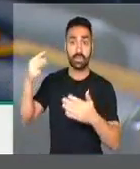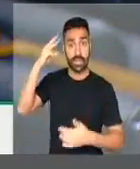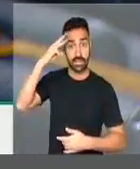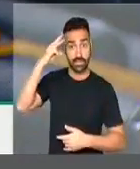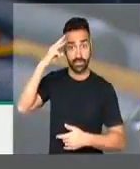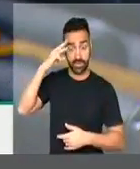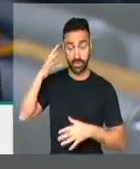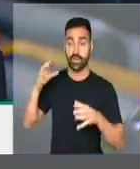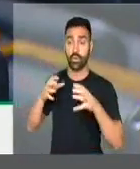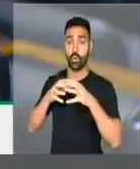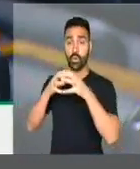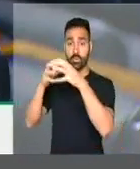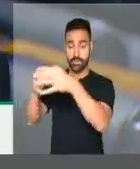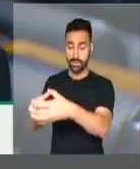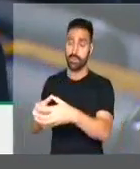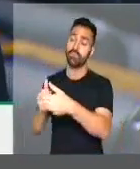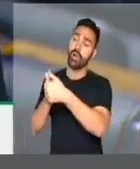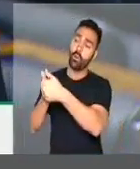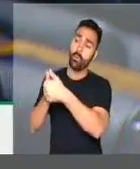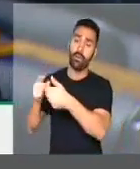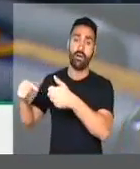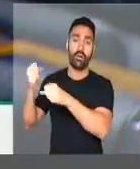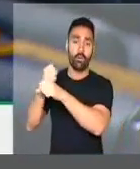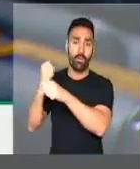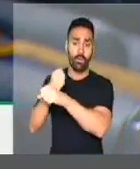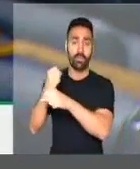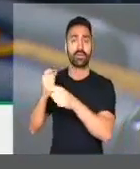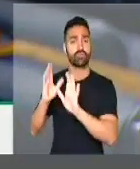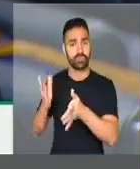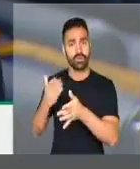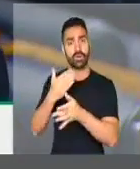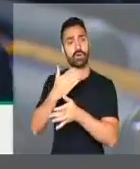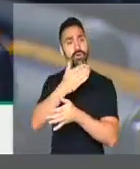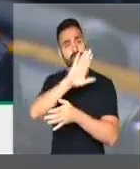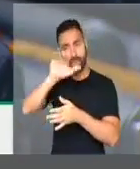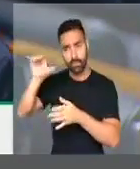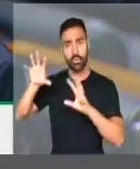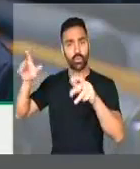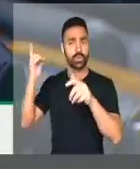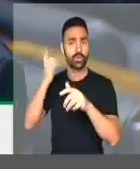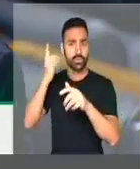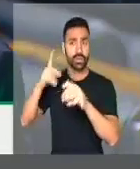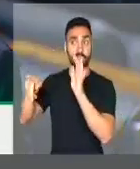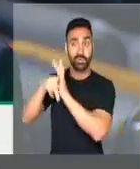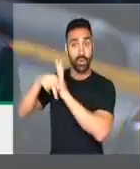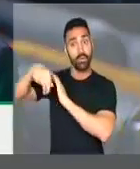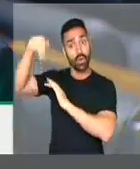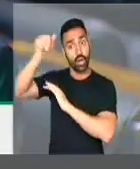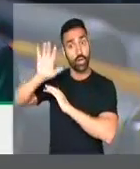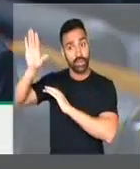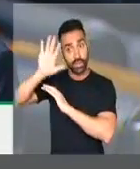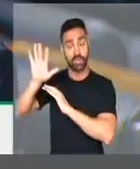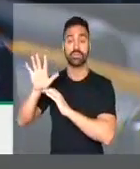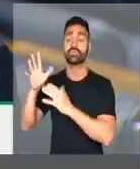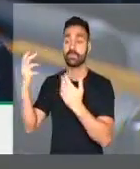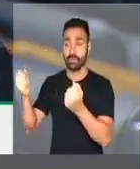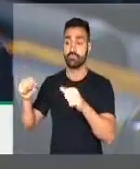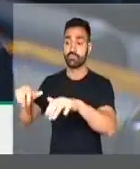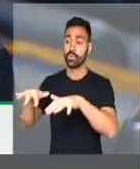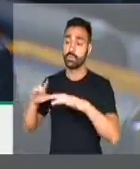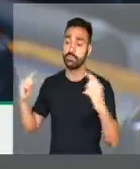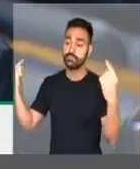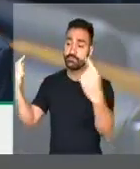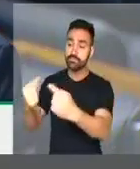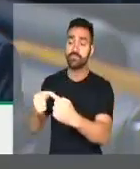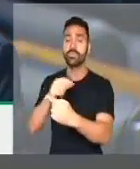essa comissão externa que acompanha a obra da transnordestina e já convocando solicitando a presença de todos os deputados também no nordeste mas nós possamos ouvir